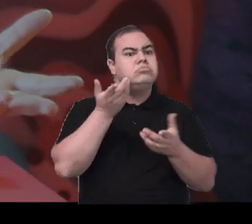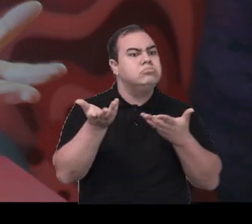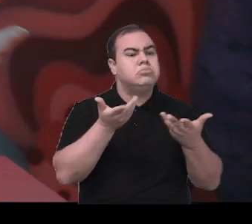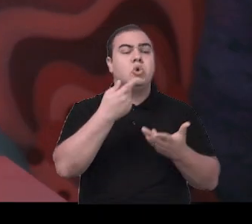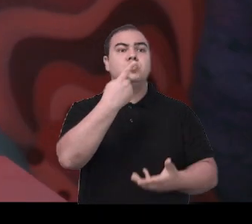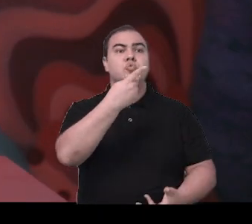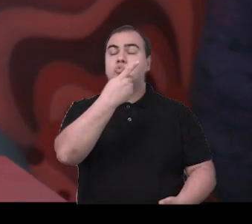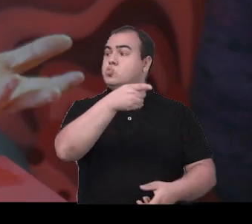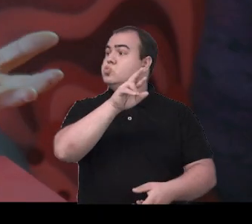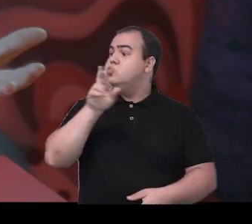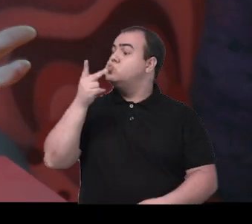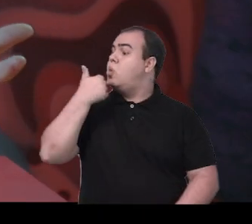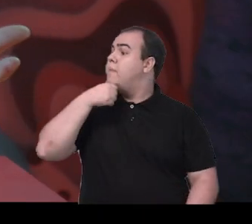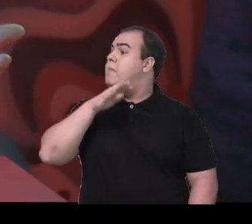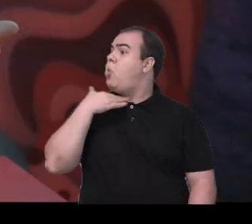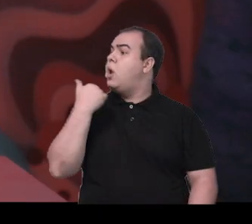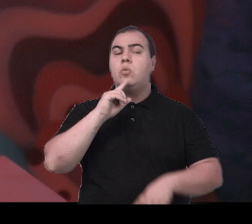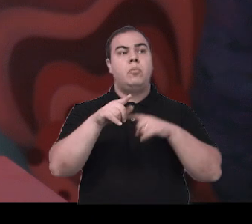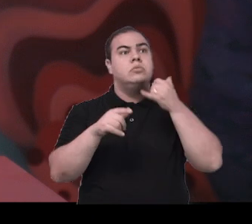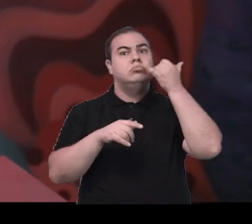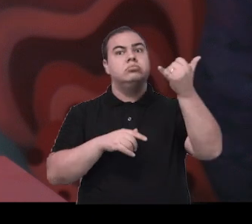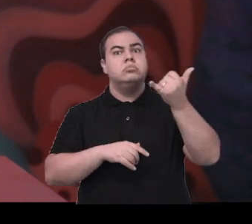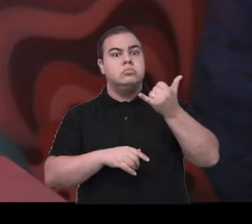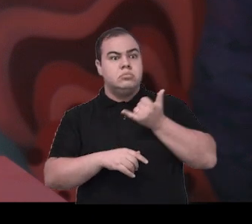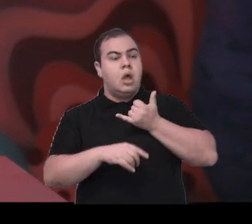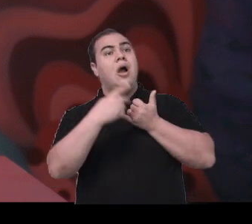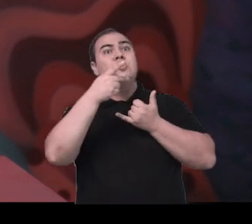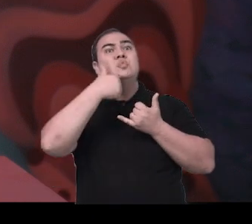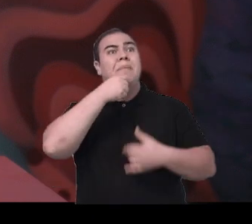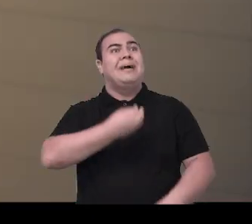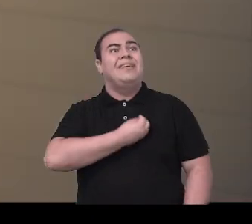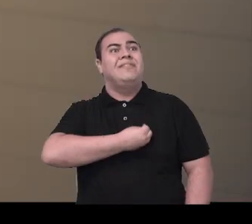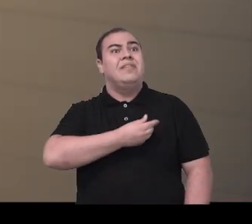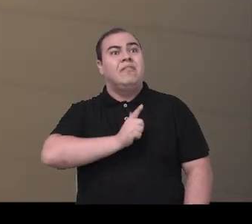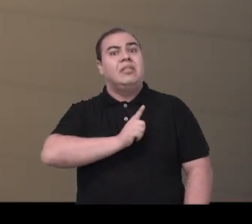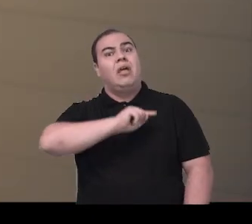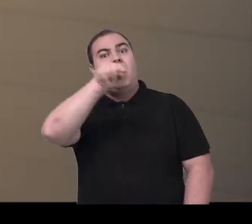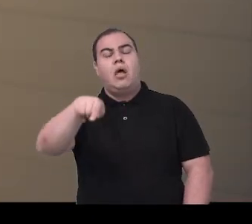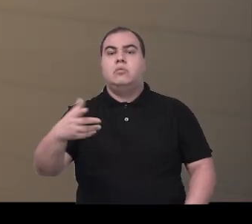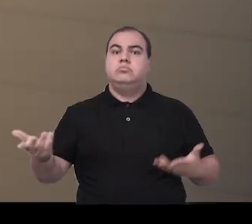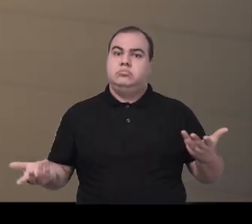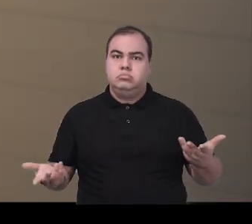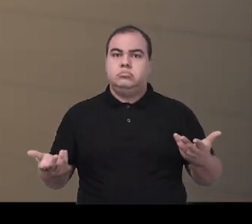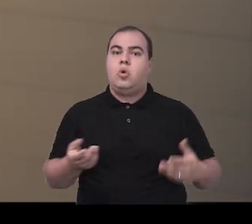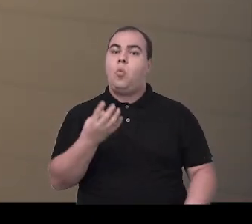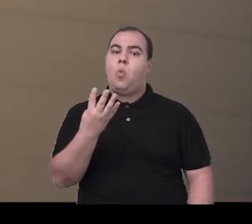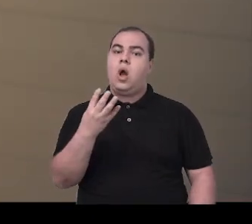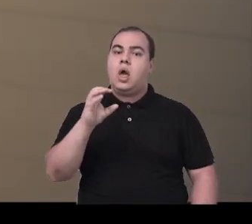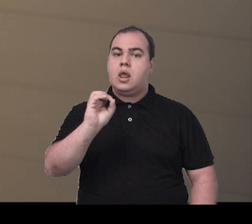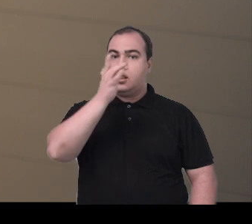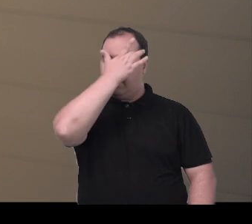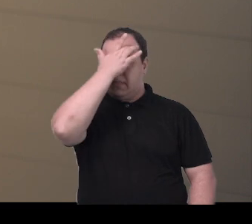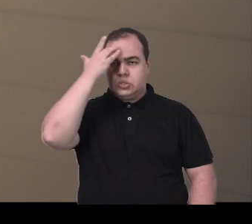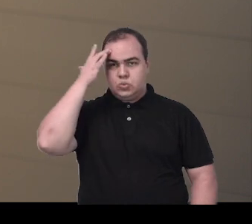morreu. E depois recebeu uma ligação de que a mãe estava viva e que estava aqui no Cândido Ferreira. Desse hospital, 40 pessoas vieram